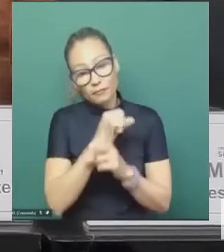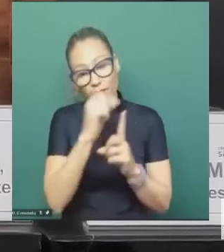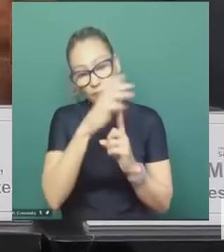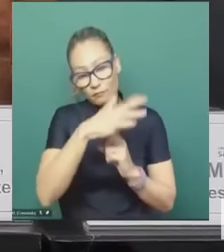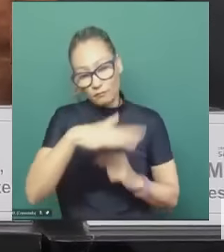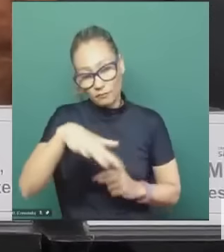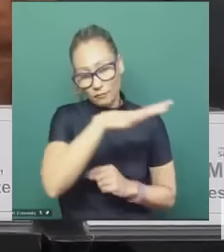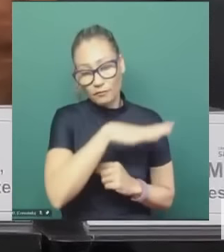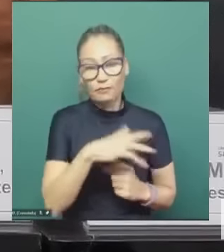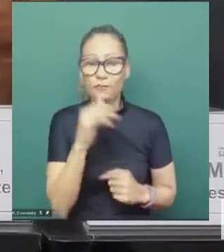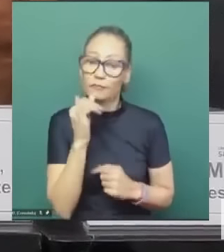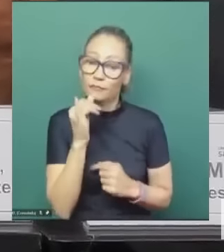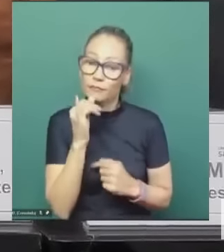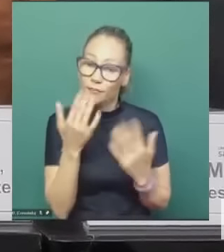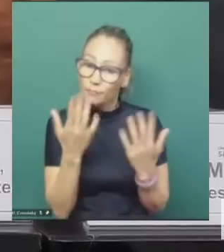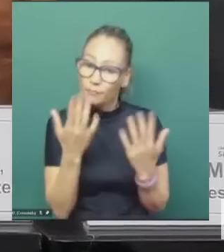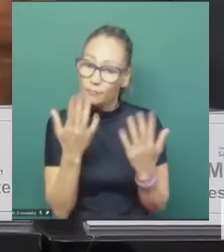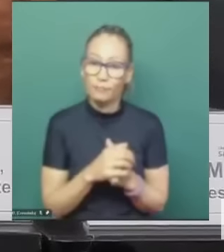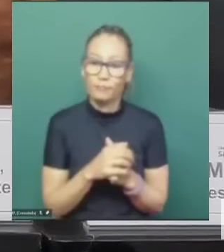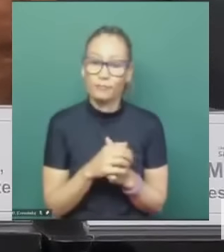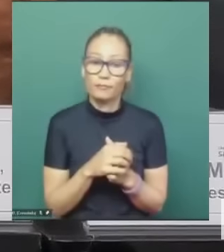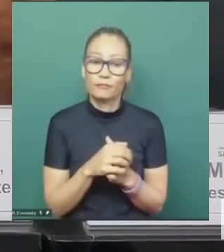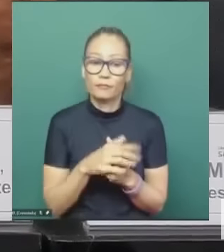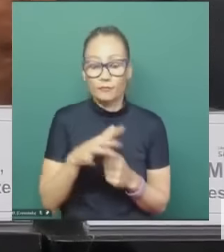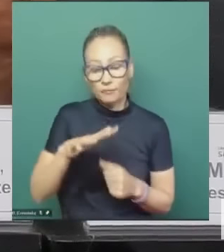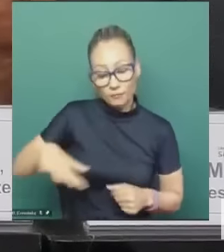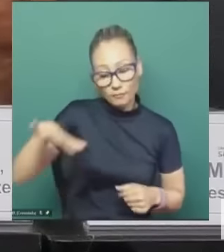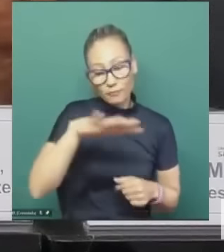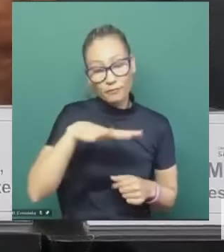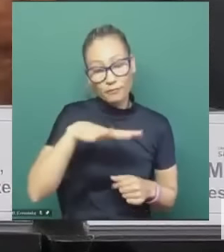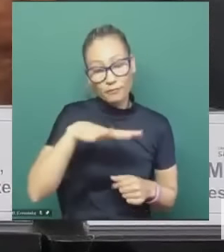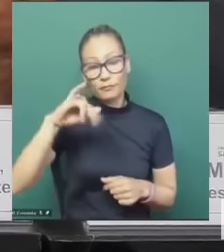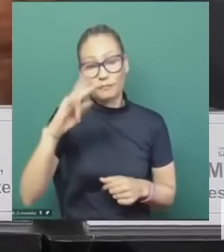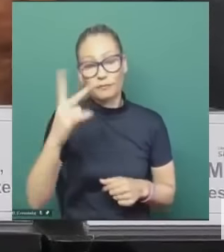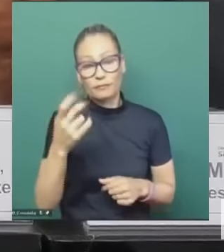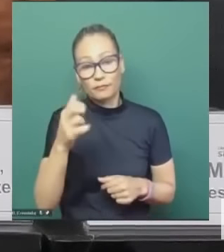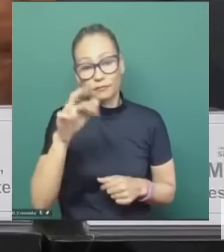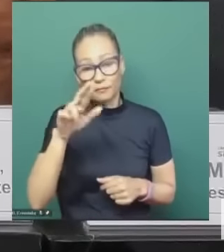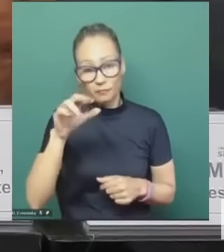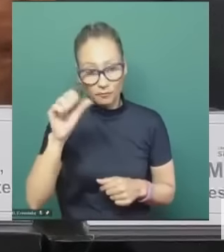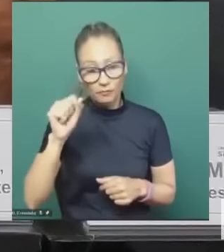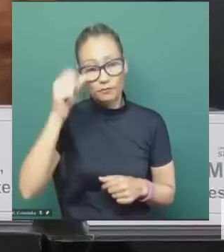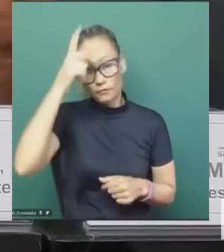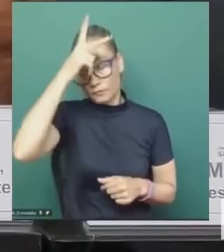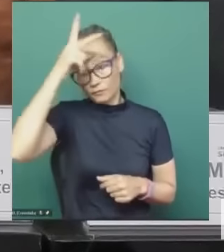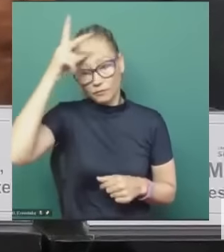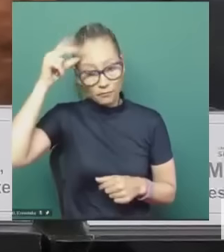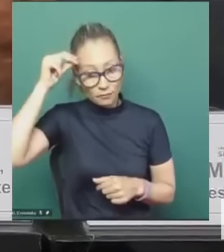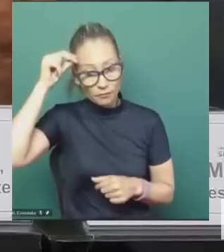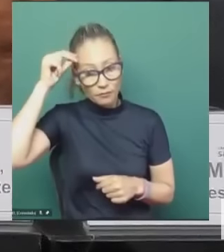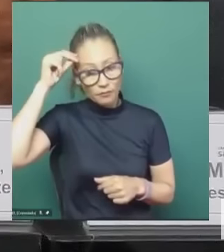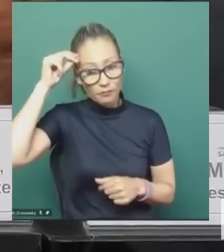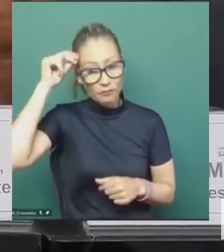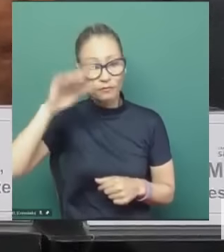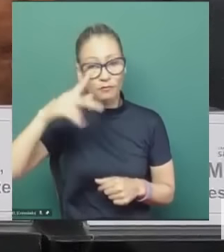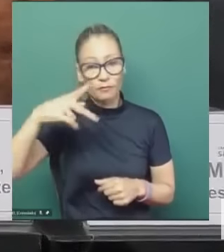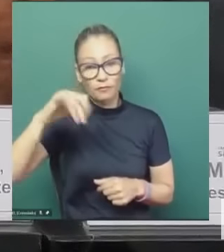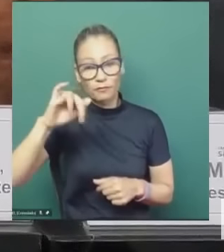a área de Pinheiros. Entre a subprefeitura de Pinheiros e o Parque Vila Lobos, foi